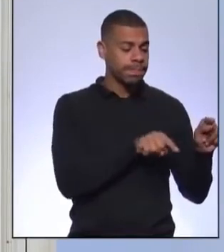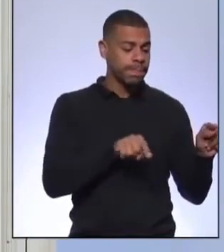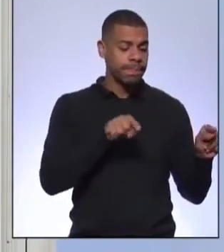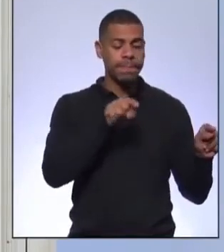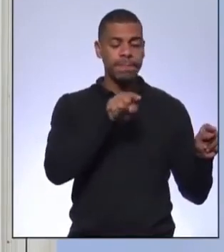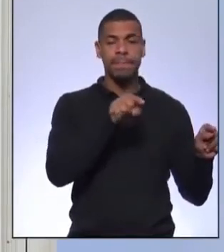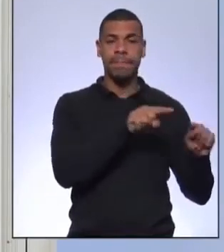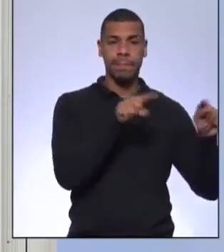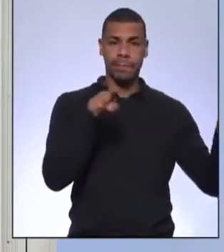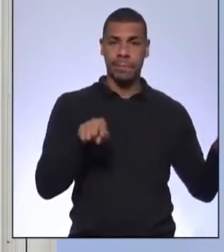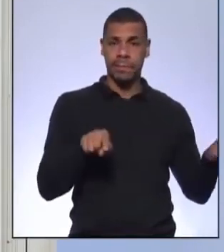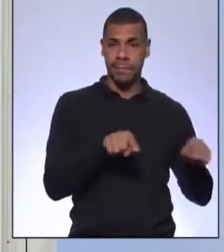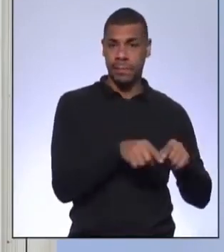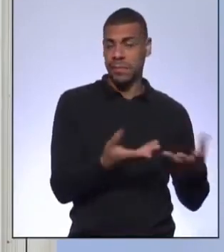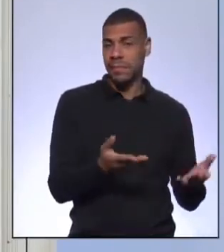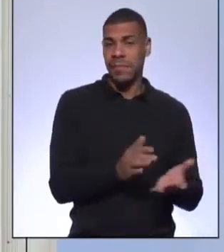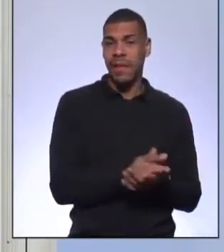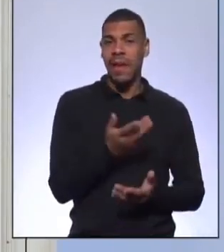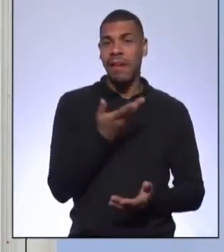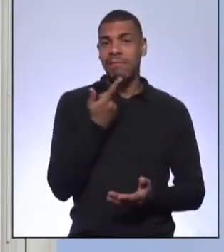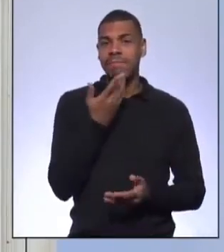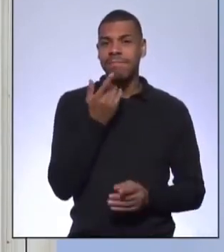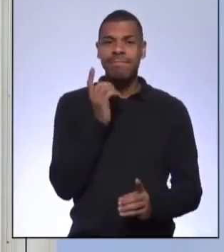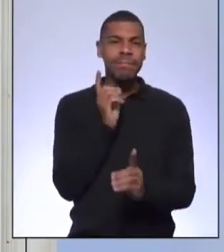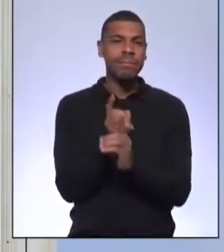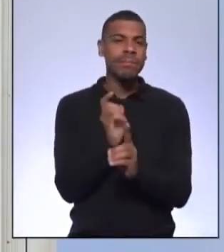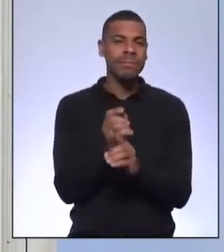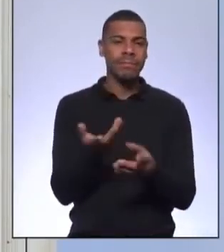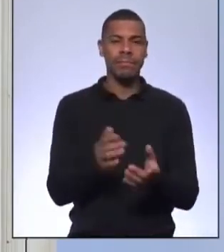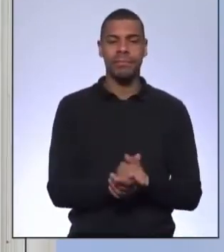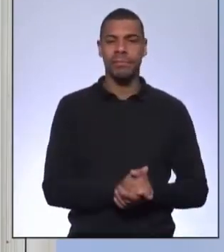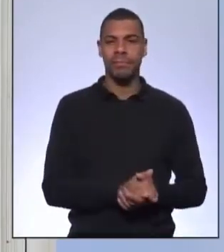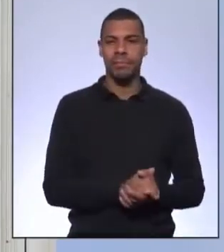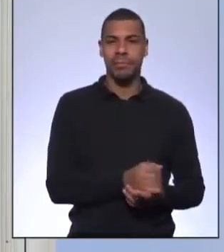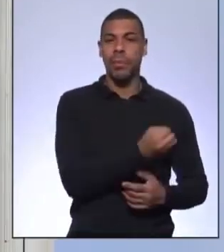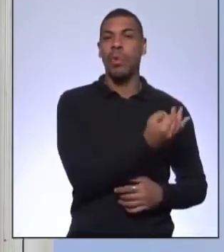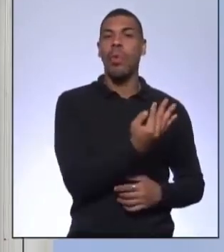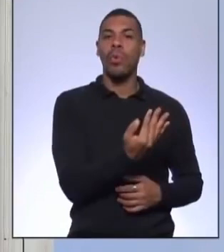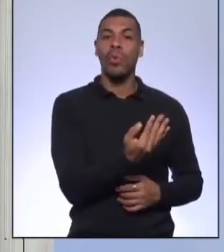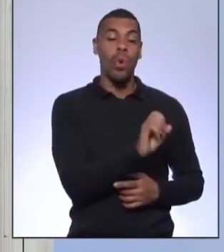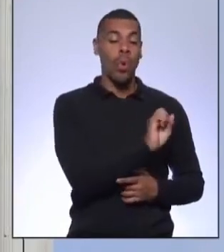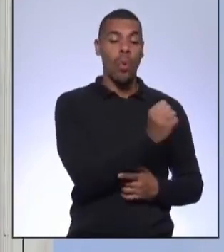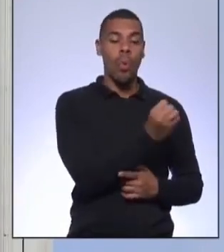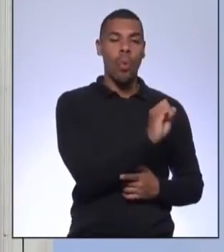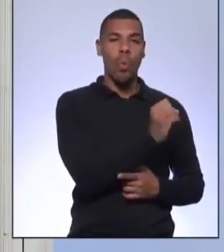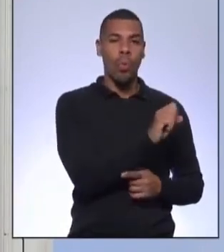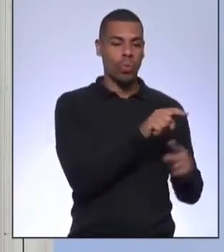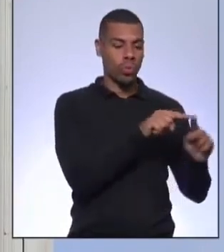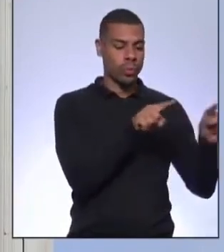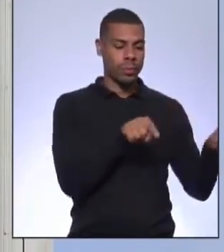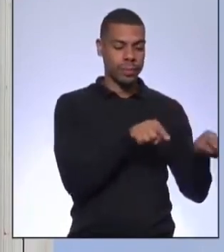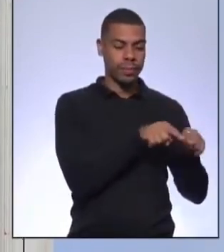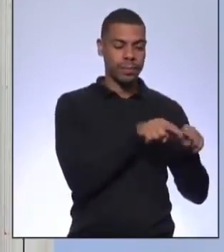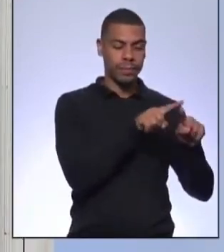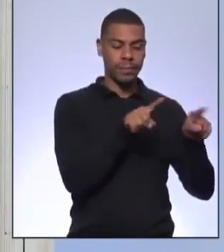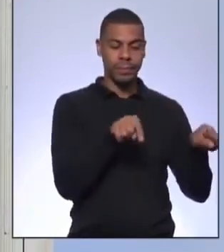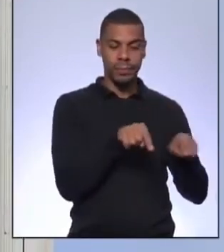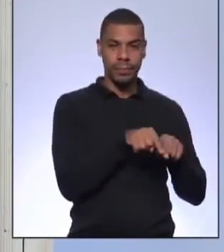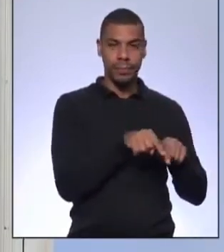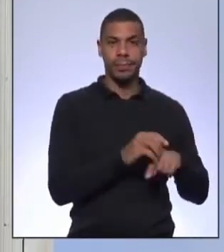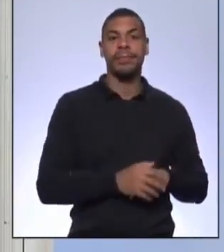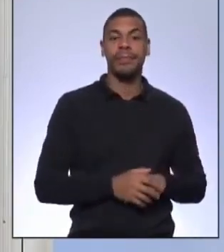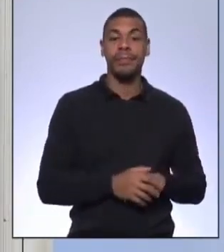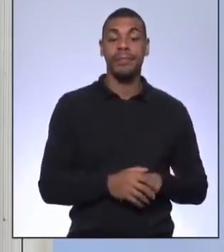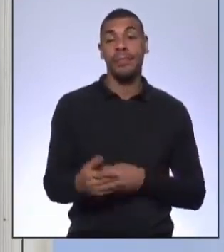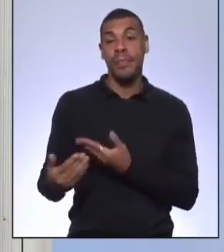aparece ali na malha quadriculada e você vai perceber isso, né? A gente tem aqui 1, 2, 3, 4, 5, 6, 8, né? 8 partes aqui indicando a